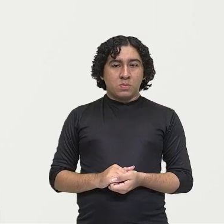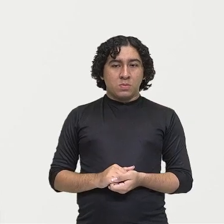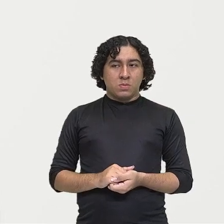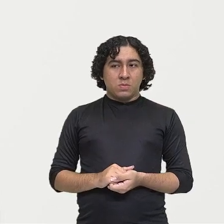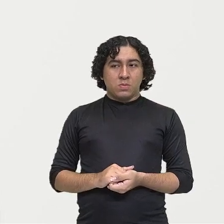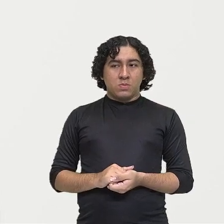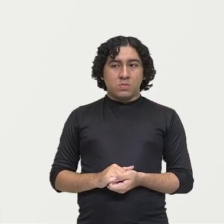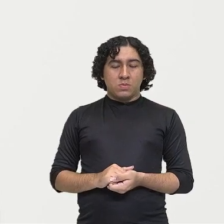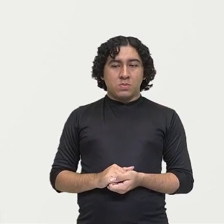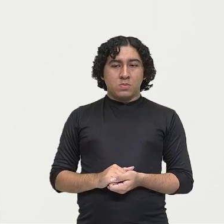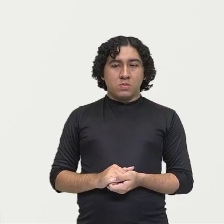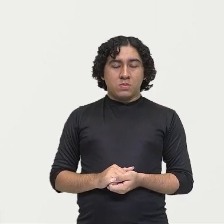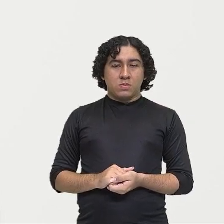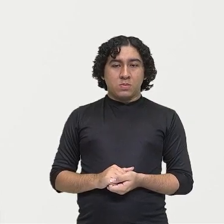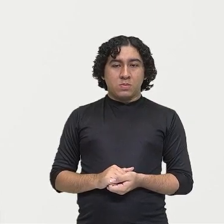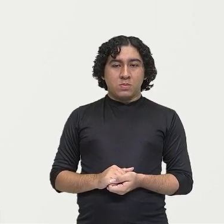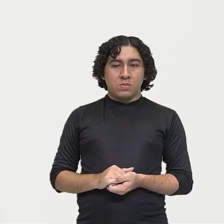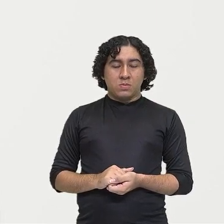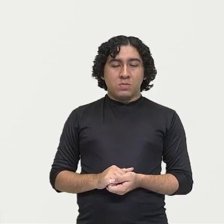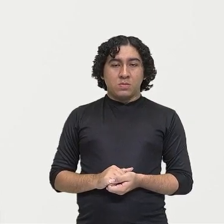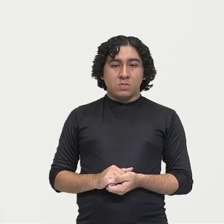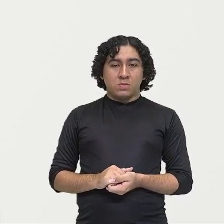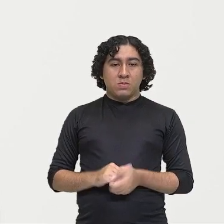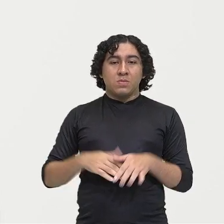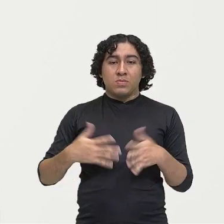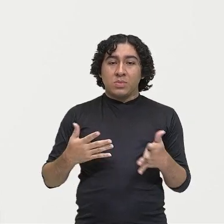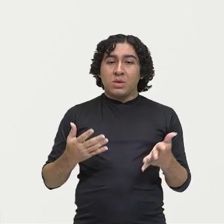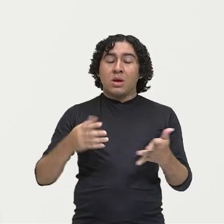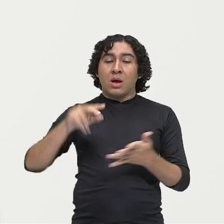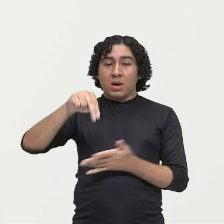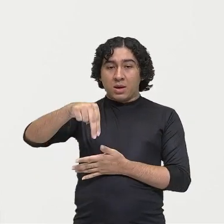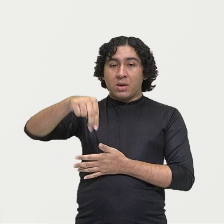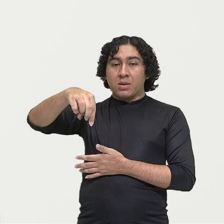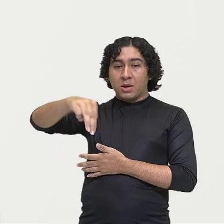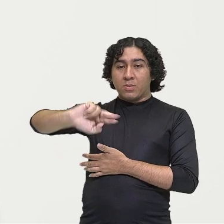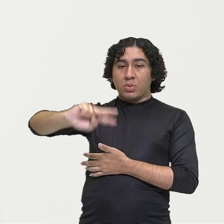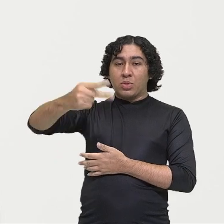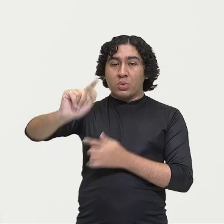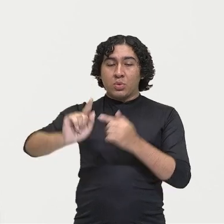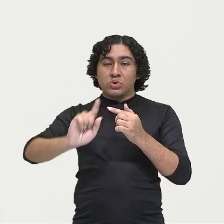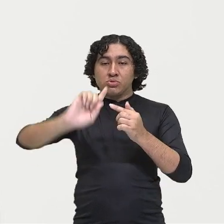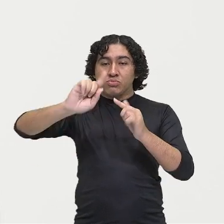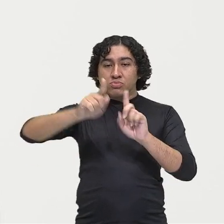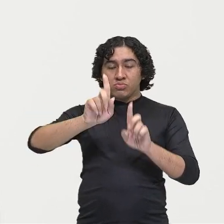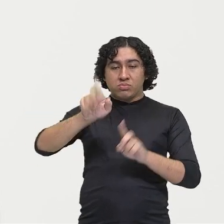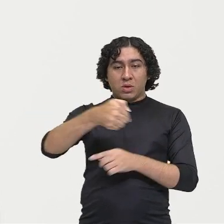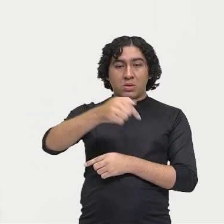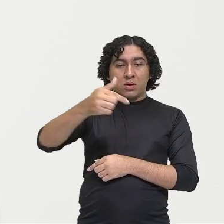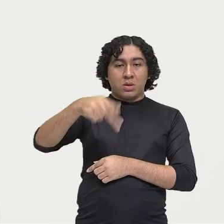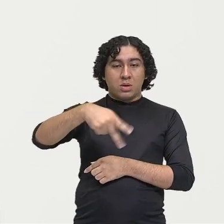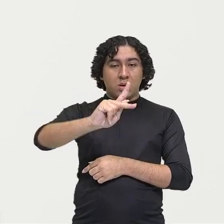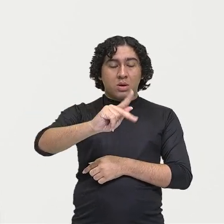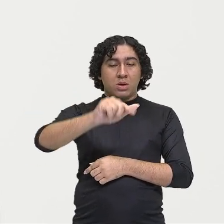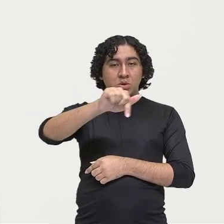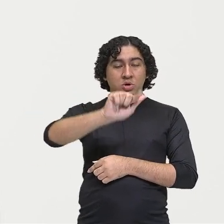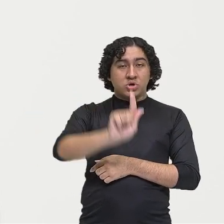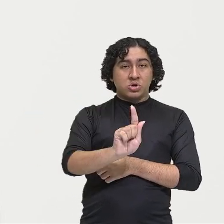quilograma ao quadrado. Claro que existem aí umas outras unidades, mas nós vamos trabalhar com esta